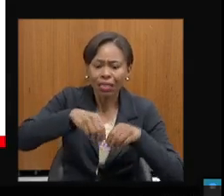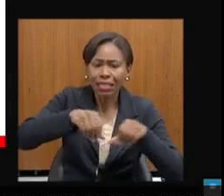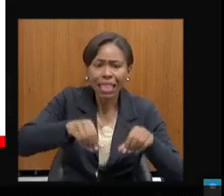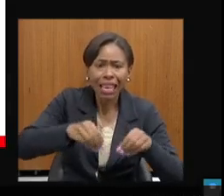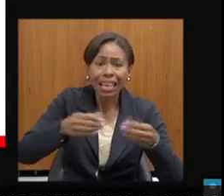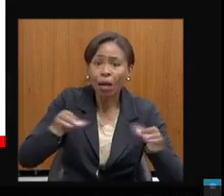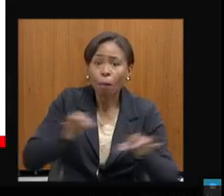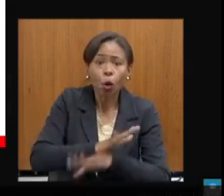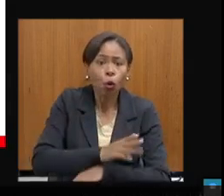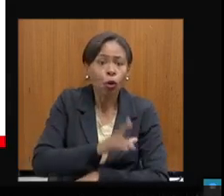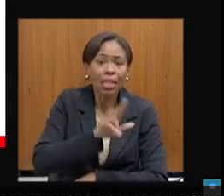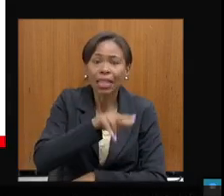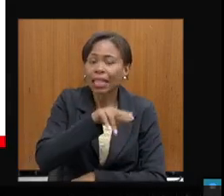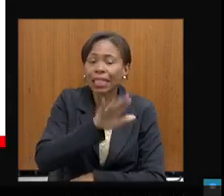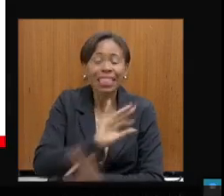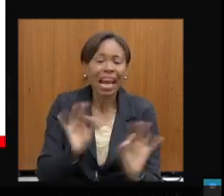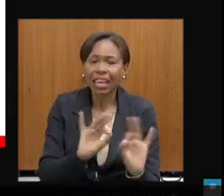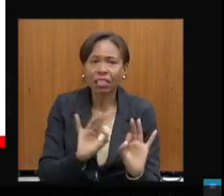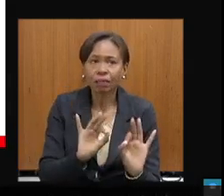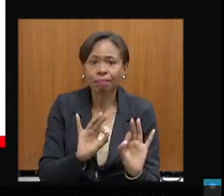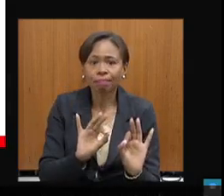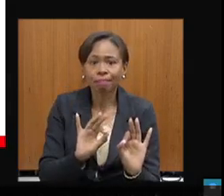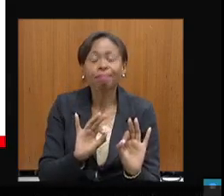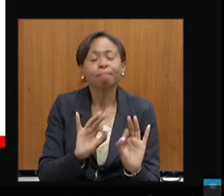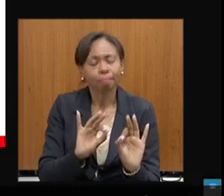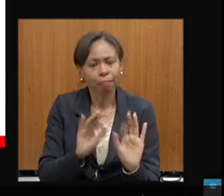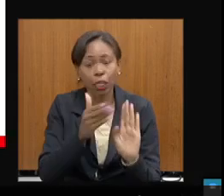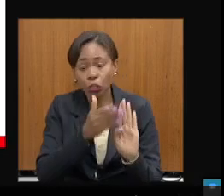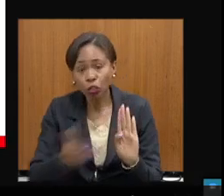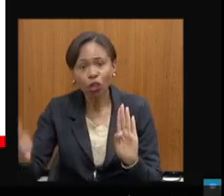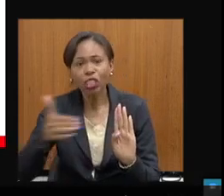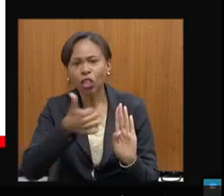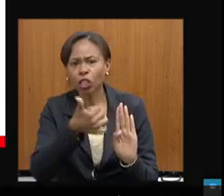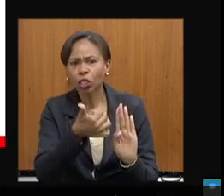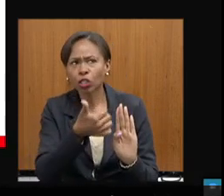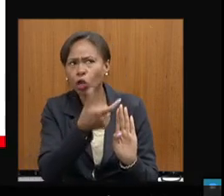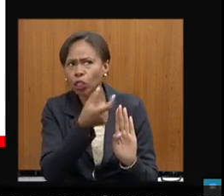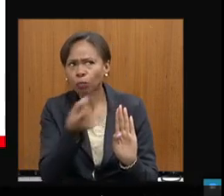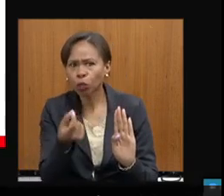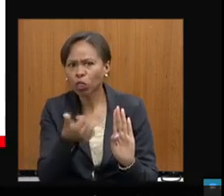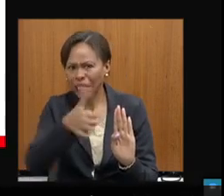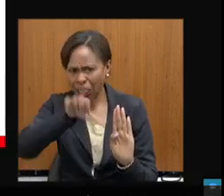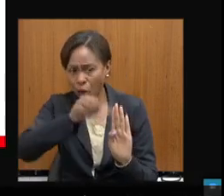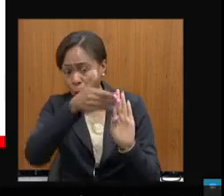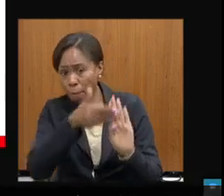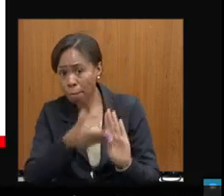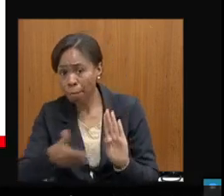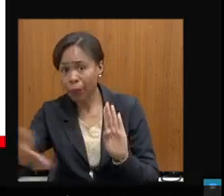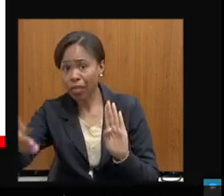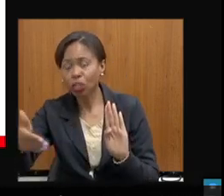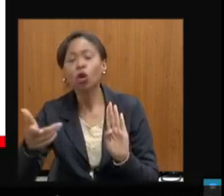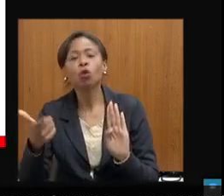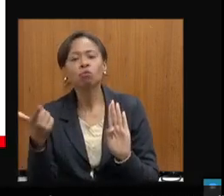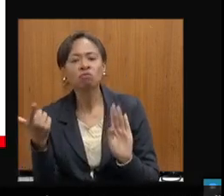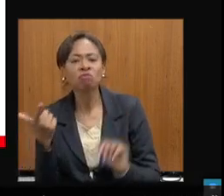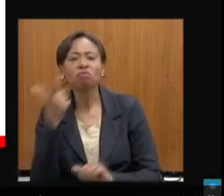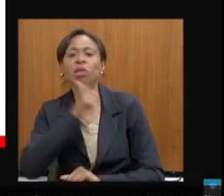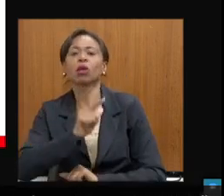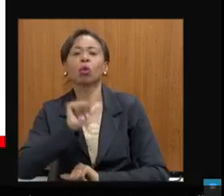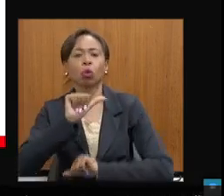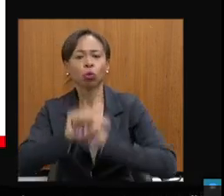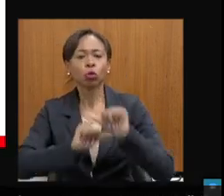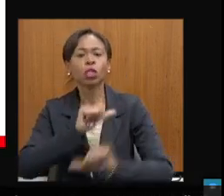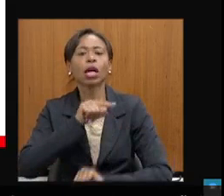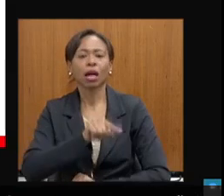e nós de 2018/2019 pra cá conseguimos tirá-los tirar essa política da de uma Total